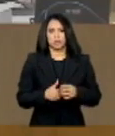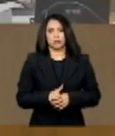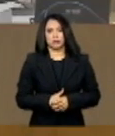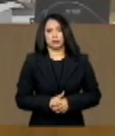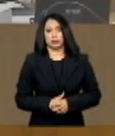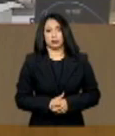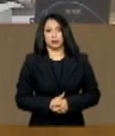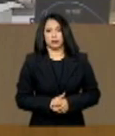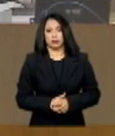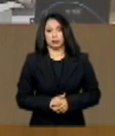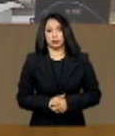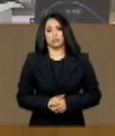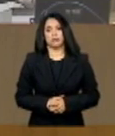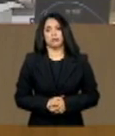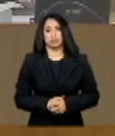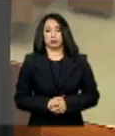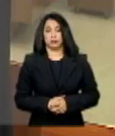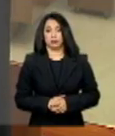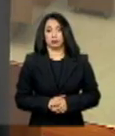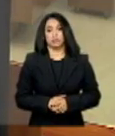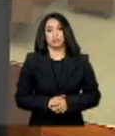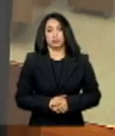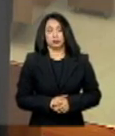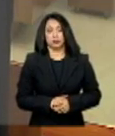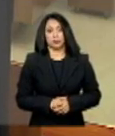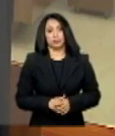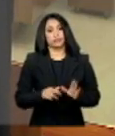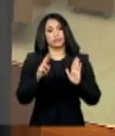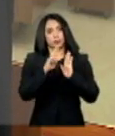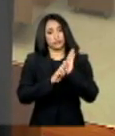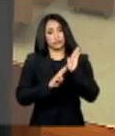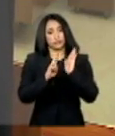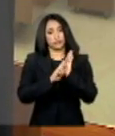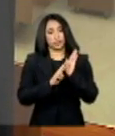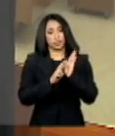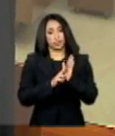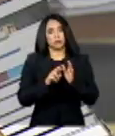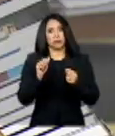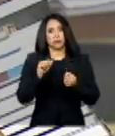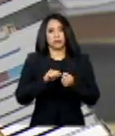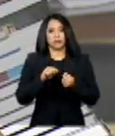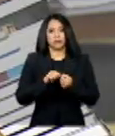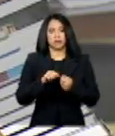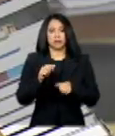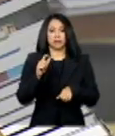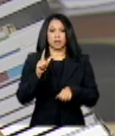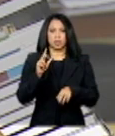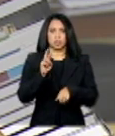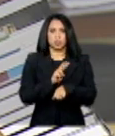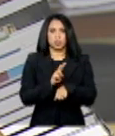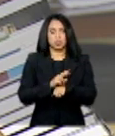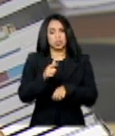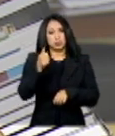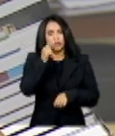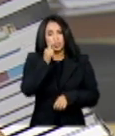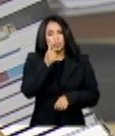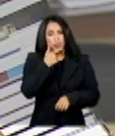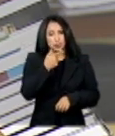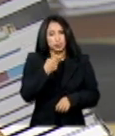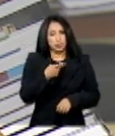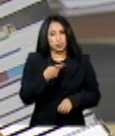início uma correspondente a norma impugnada diz a proteção do consumidor e nesse campo